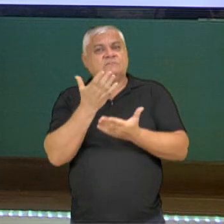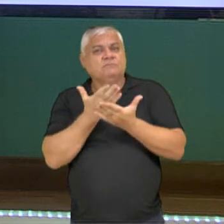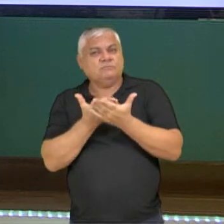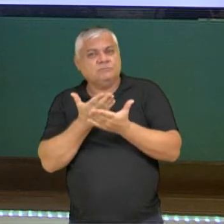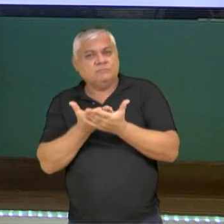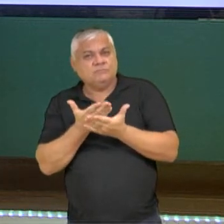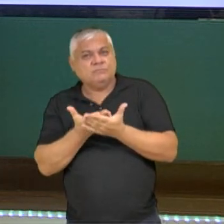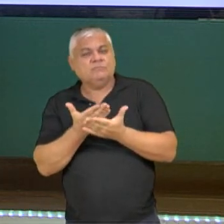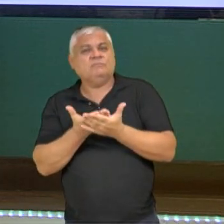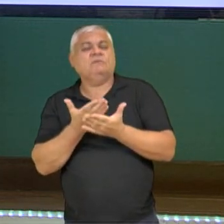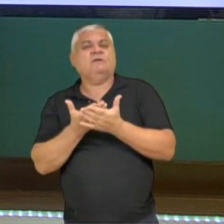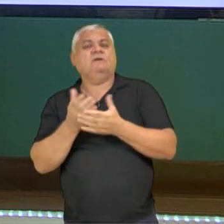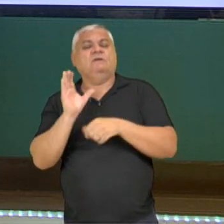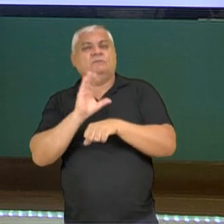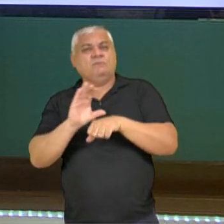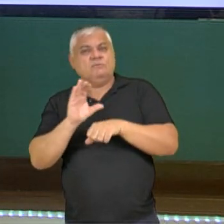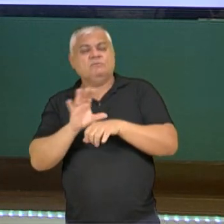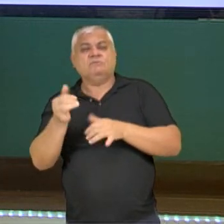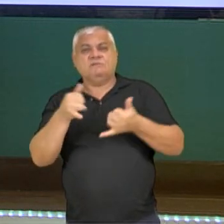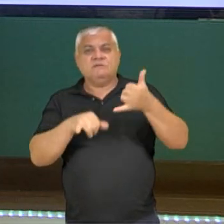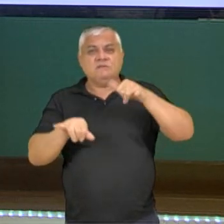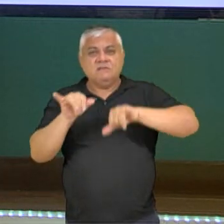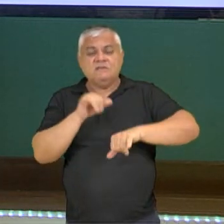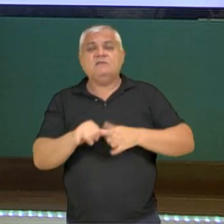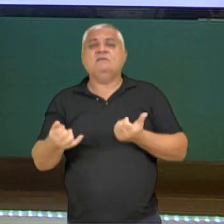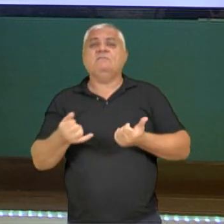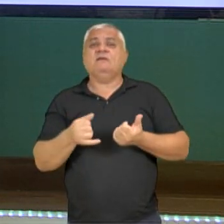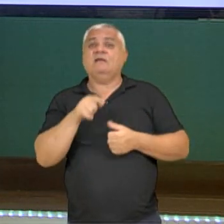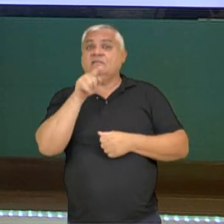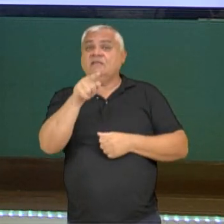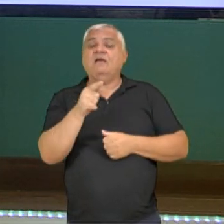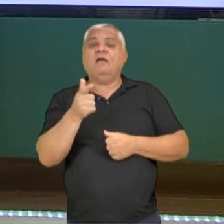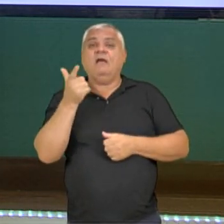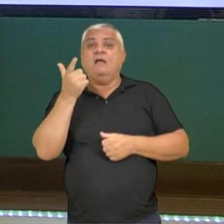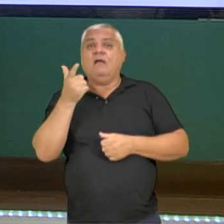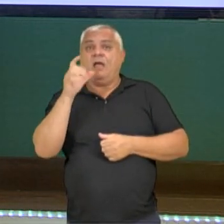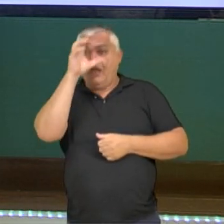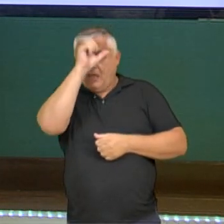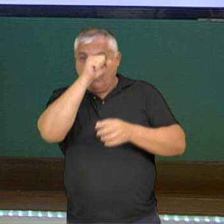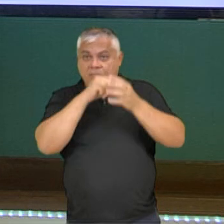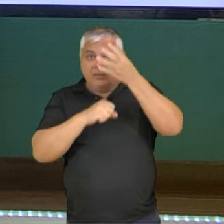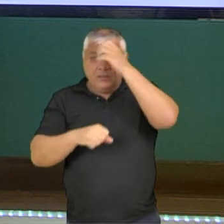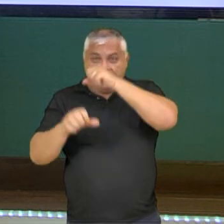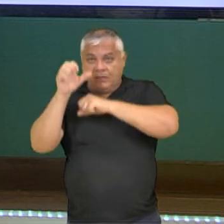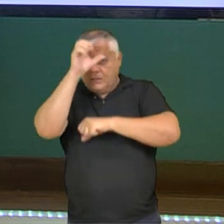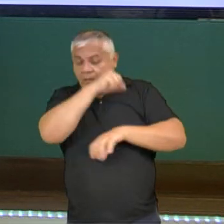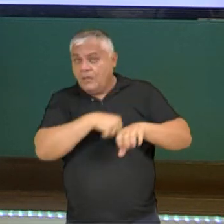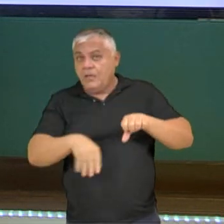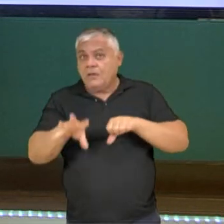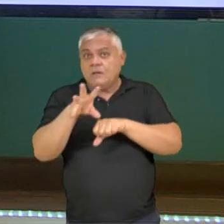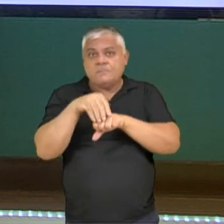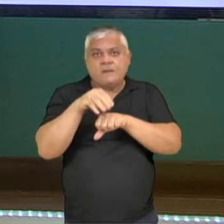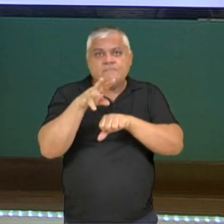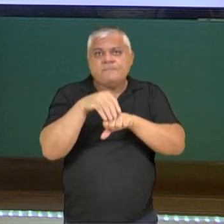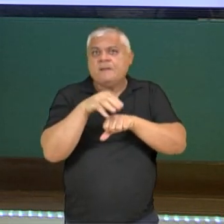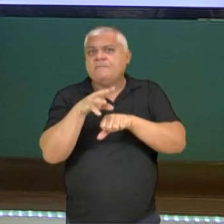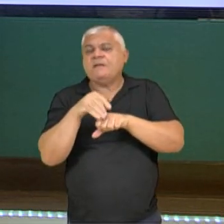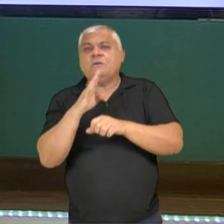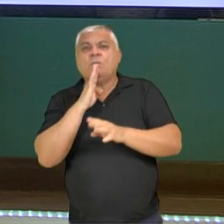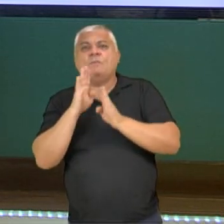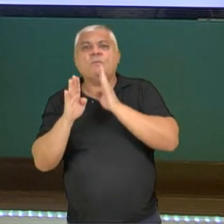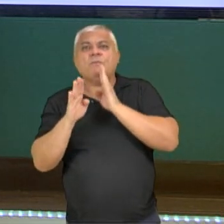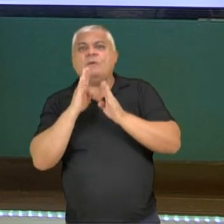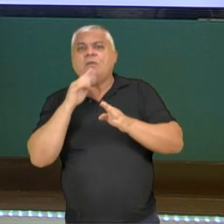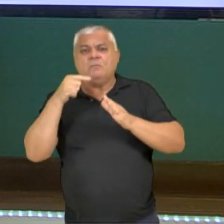cursando o curso de Química Orgânica, está adquirindo, está construindo este